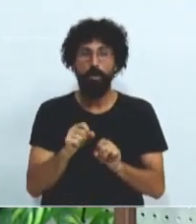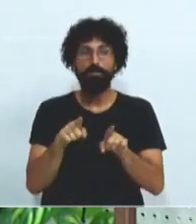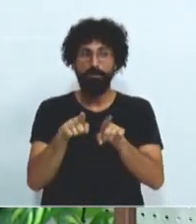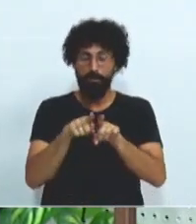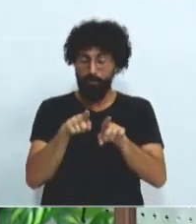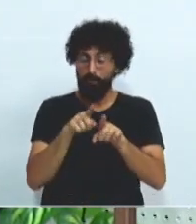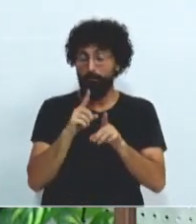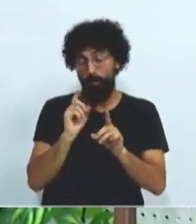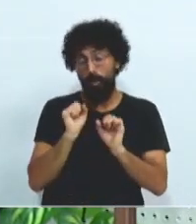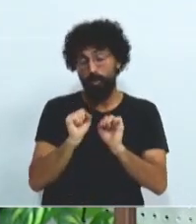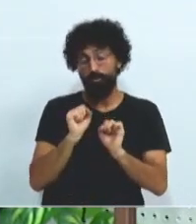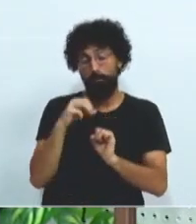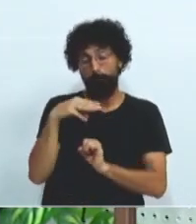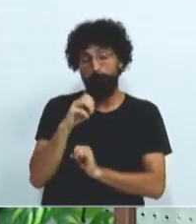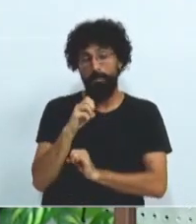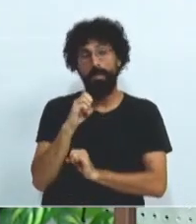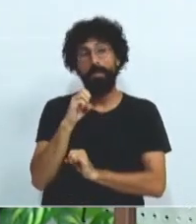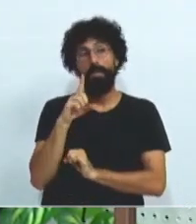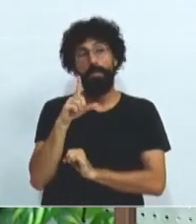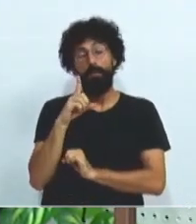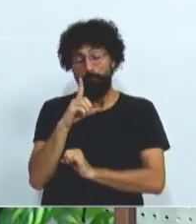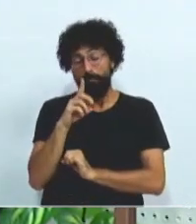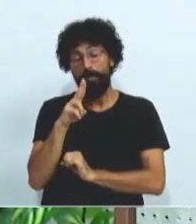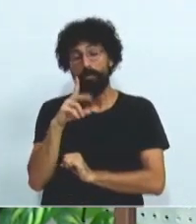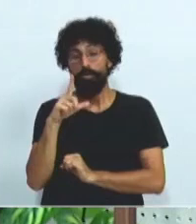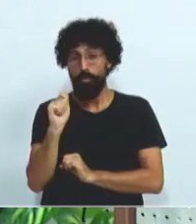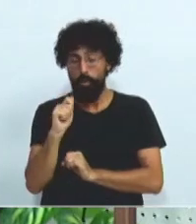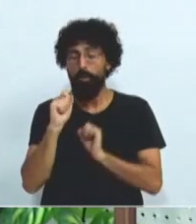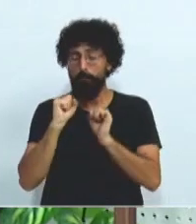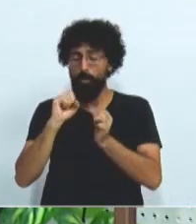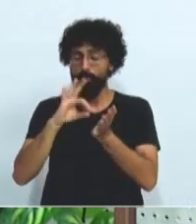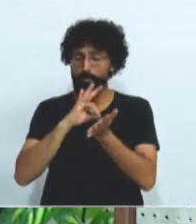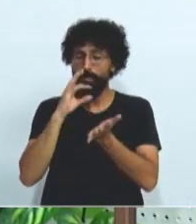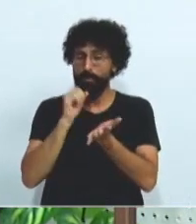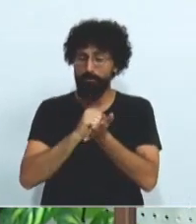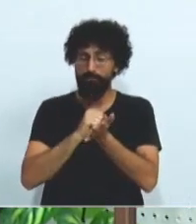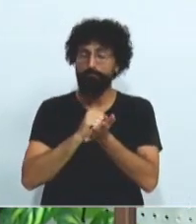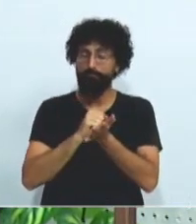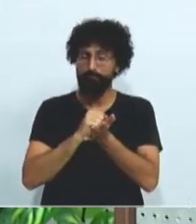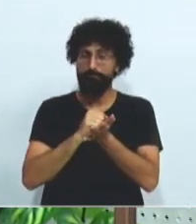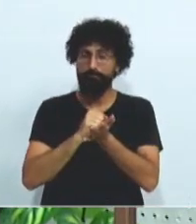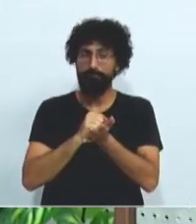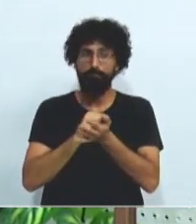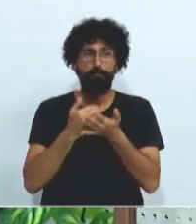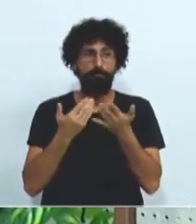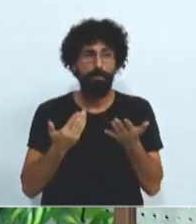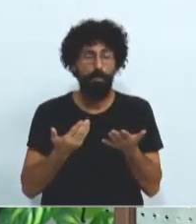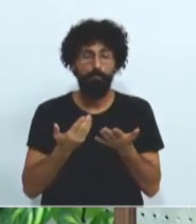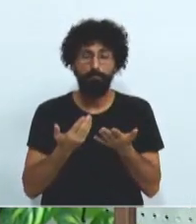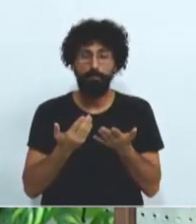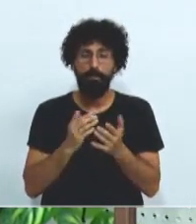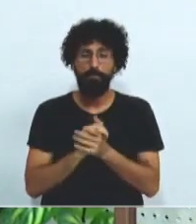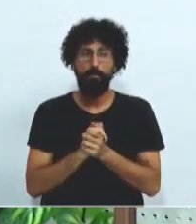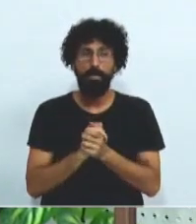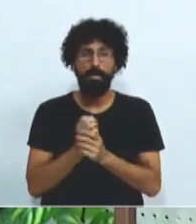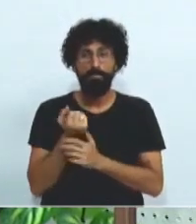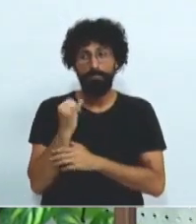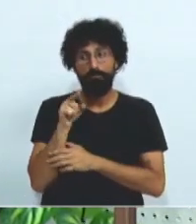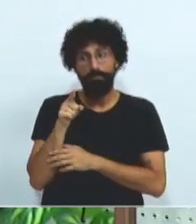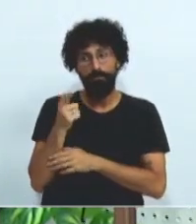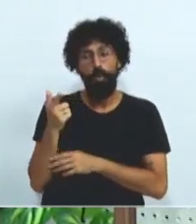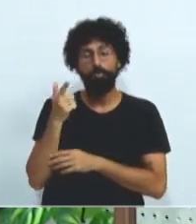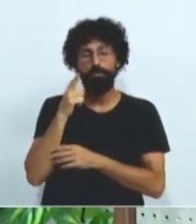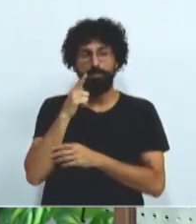medula óssea. Ainda assim você pode se cadastrar para se tornar um doador de medula óssea. Se você vai ser apto ou não mais na